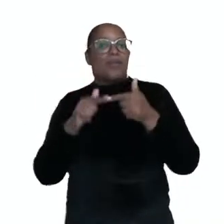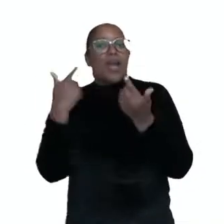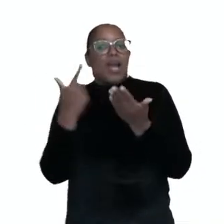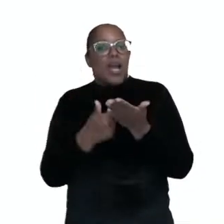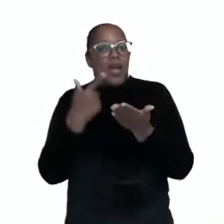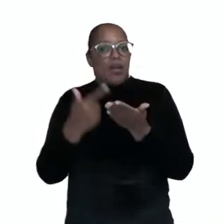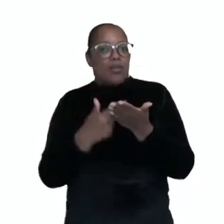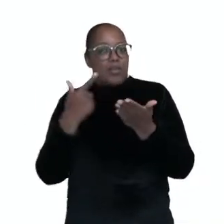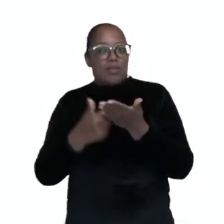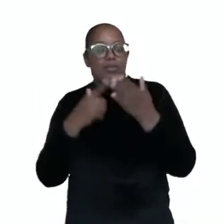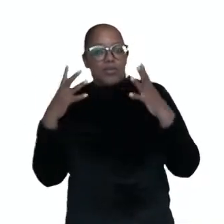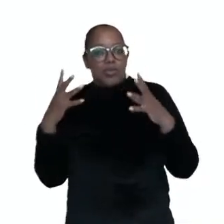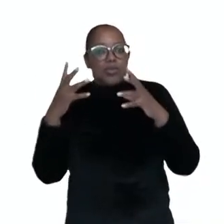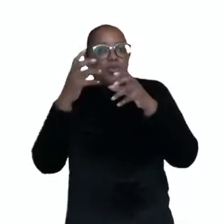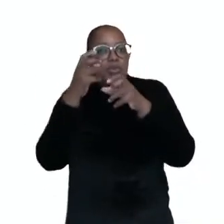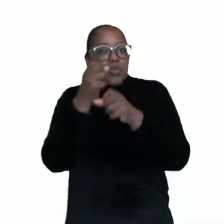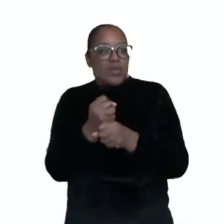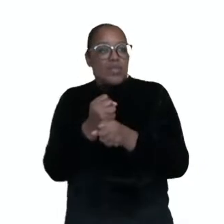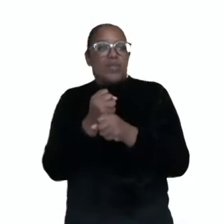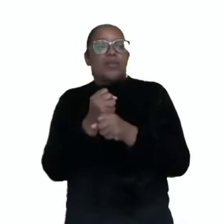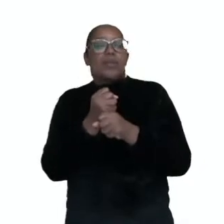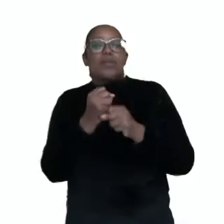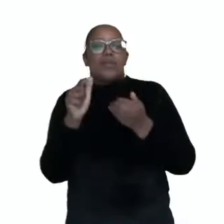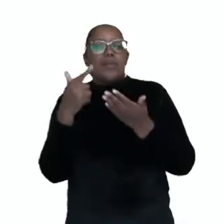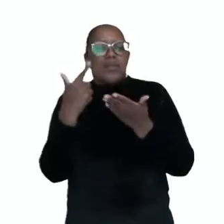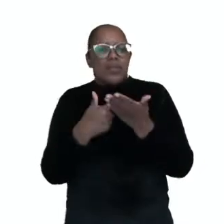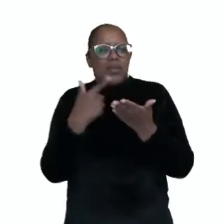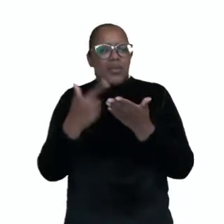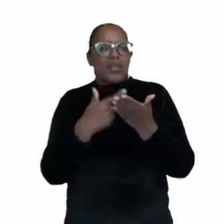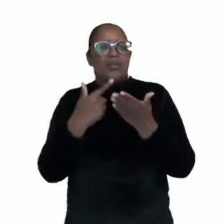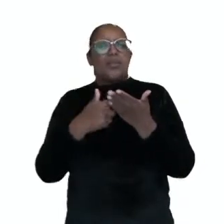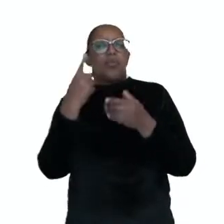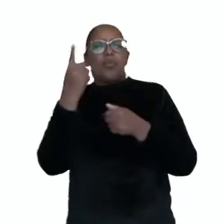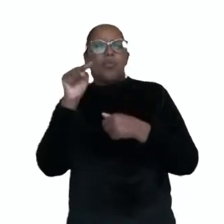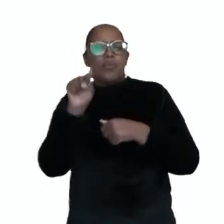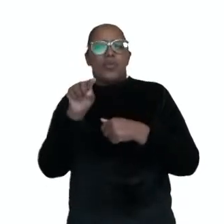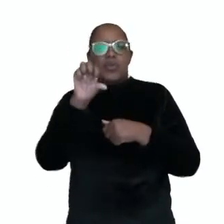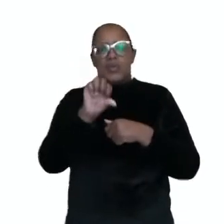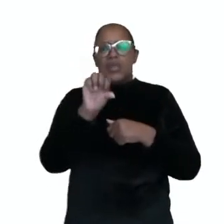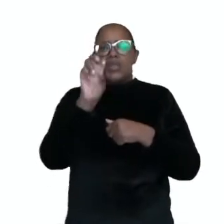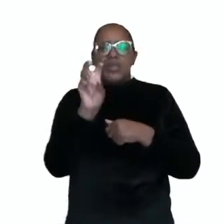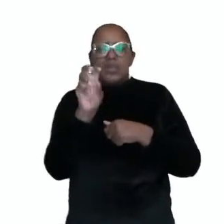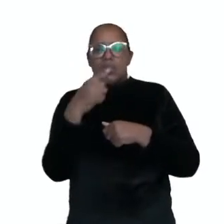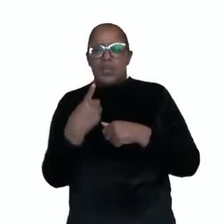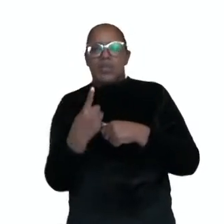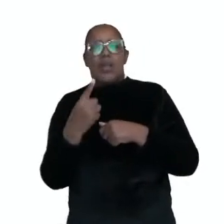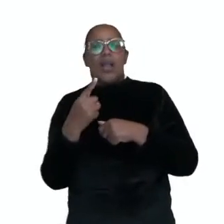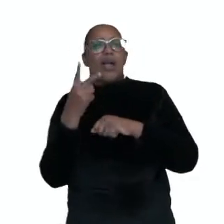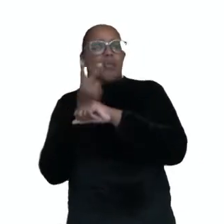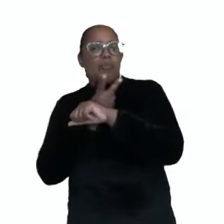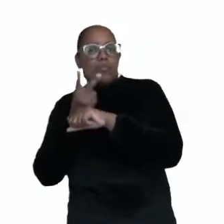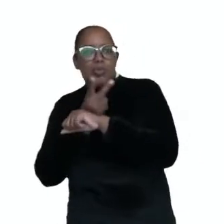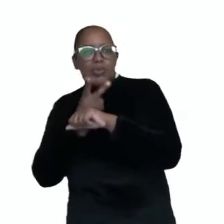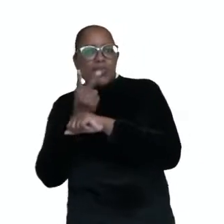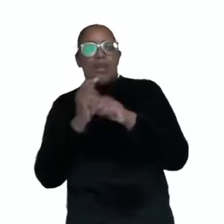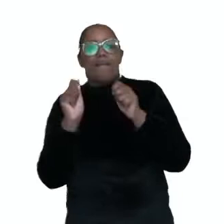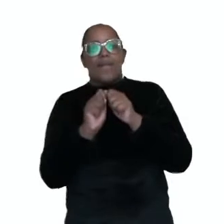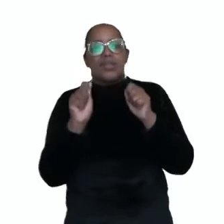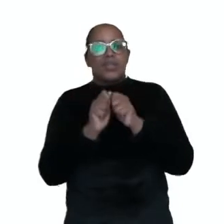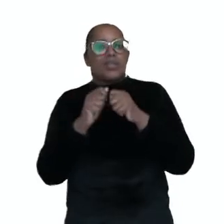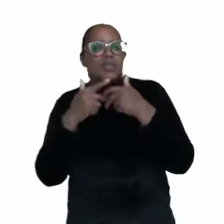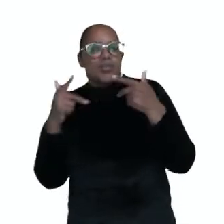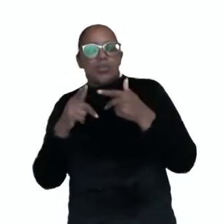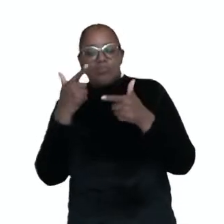Origens do Totalitarismo, foi publicado em 1951, no qual ela busca compreender o fenômeno, né,